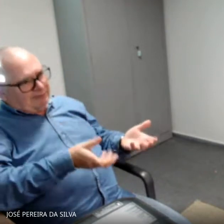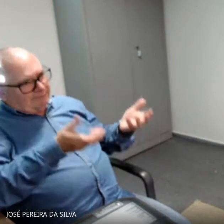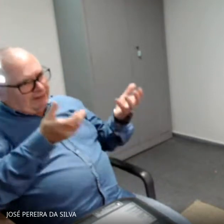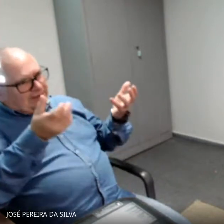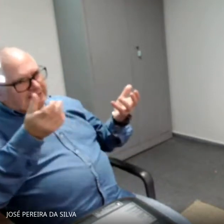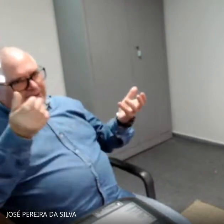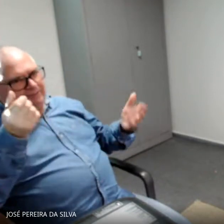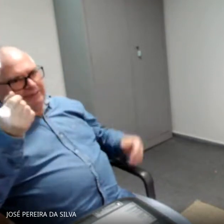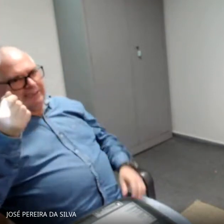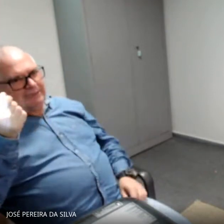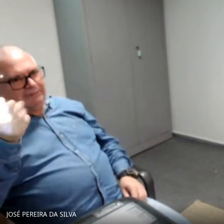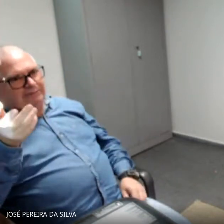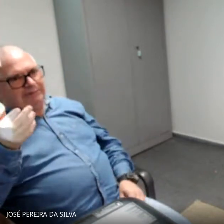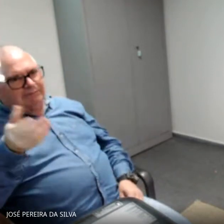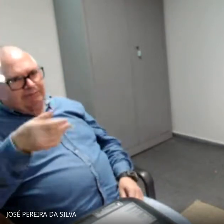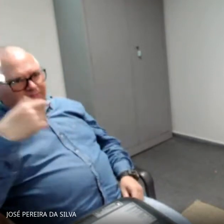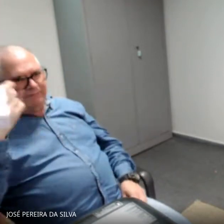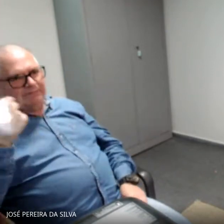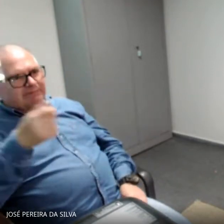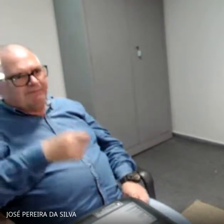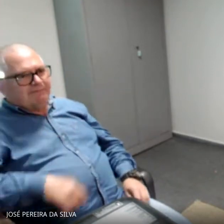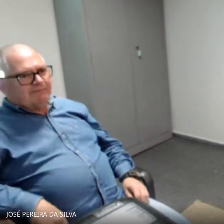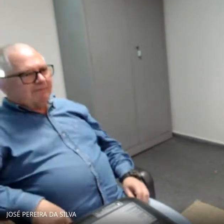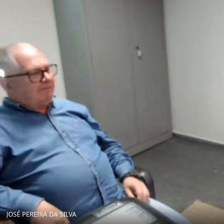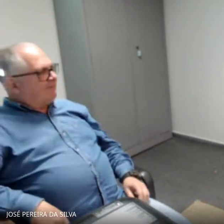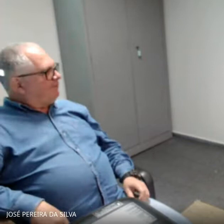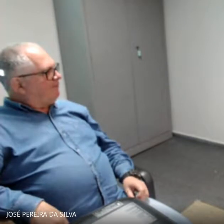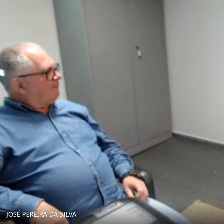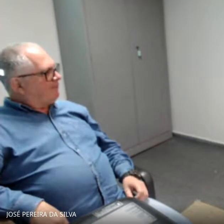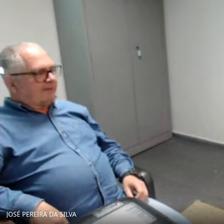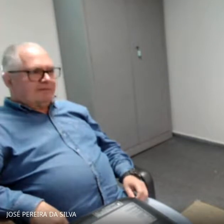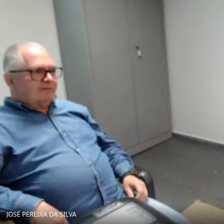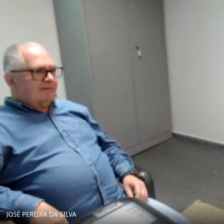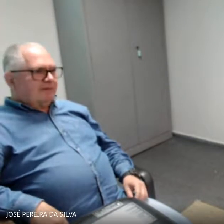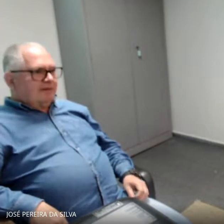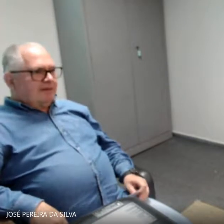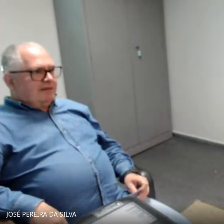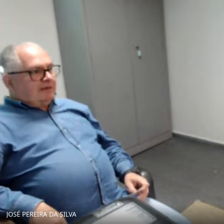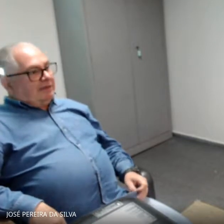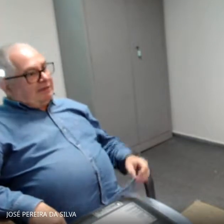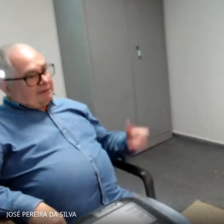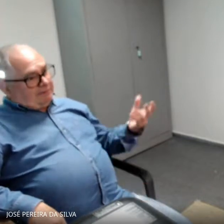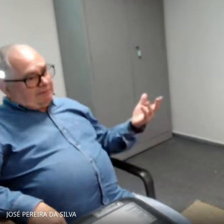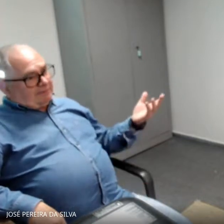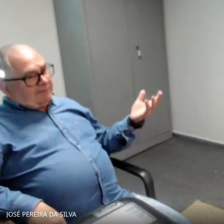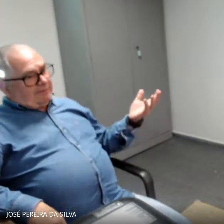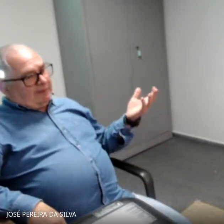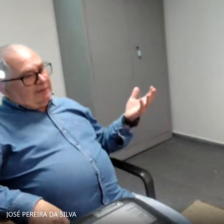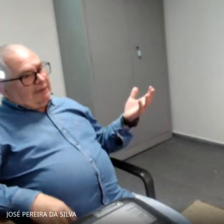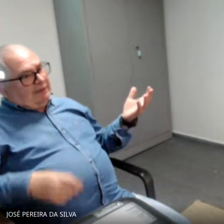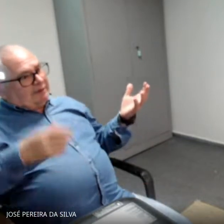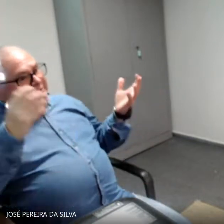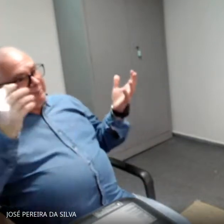dentro para fora, que está vendo quantidade de. Mas você vê que a gente domina, né? Nosso espírito domina tudo